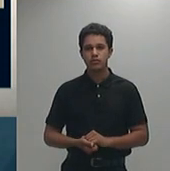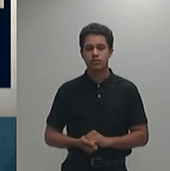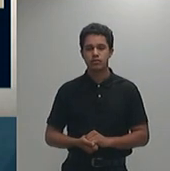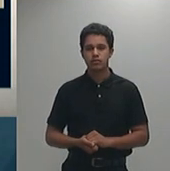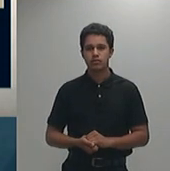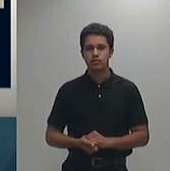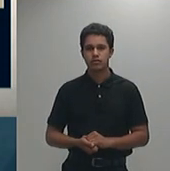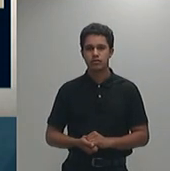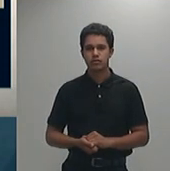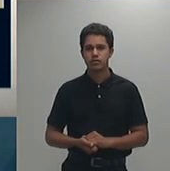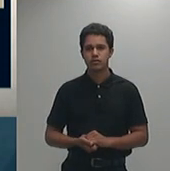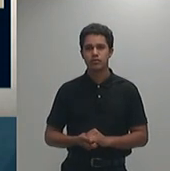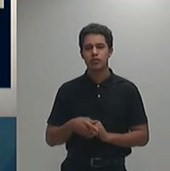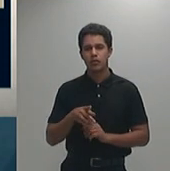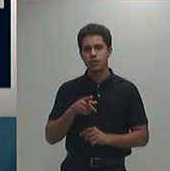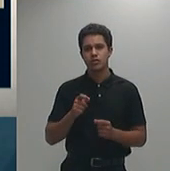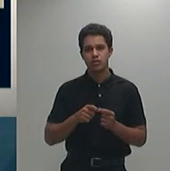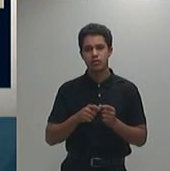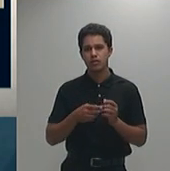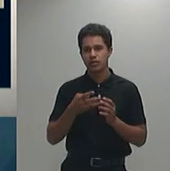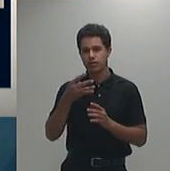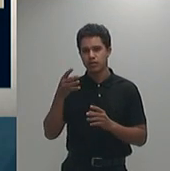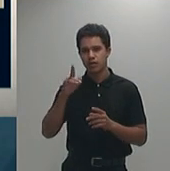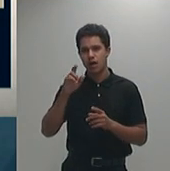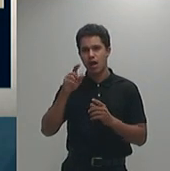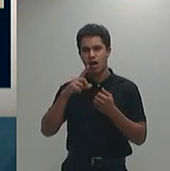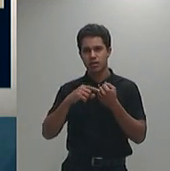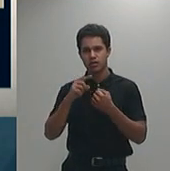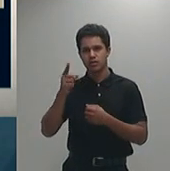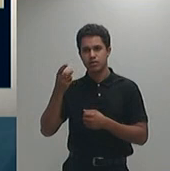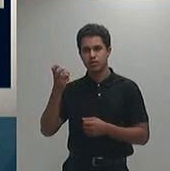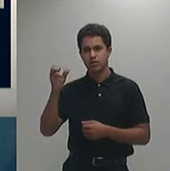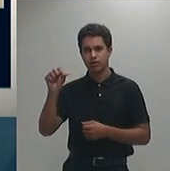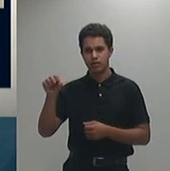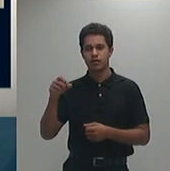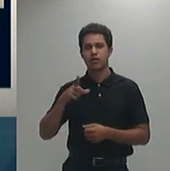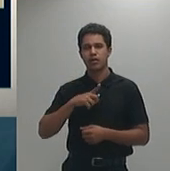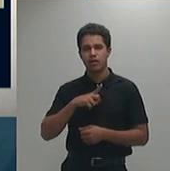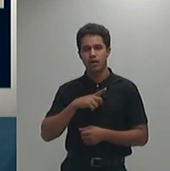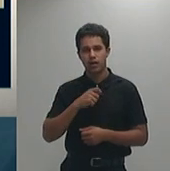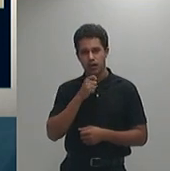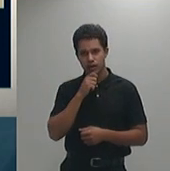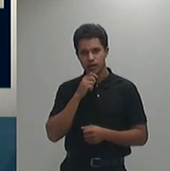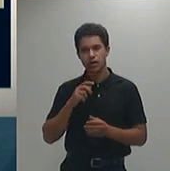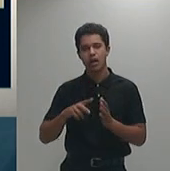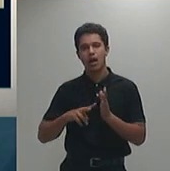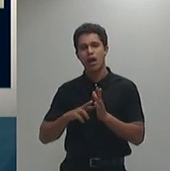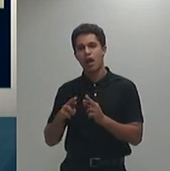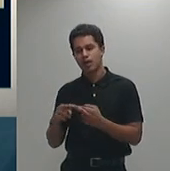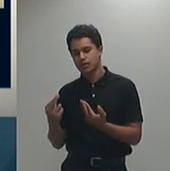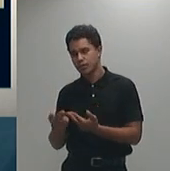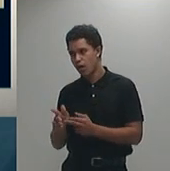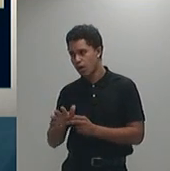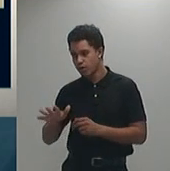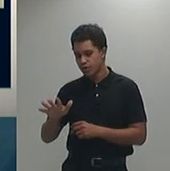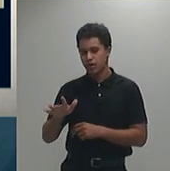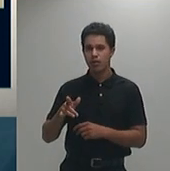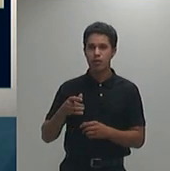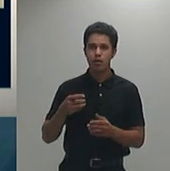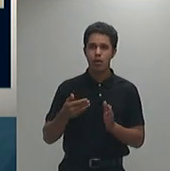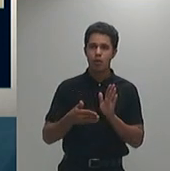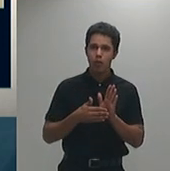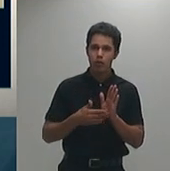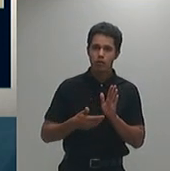E você vai vim do Parágrafo 4º do artigo 159 dispõe aqui ainda que a assembleia-geral de libere pela não propositura da ação ação